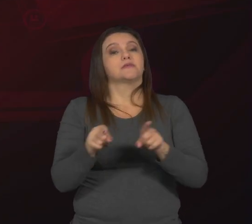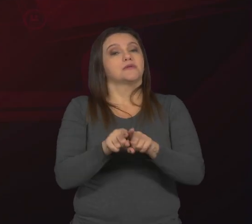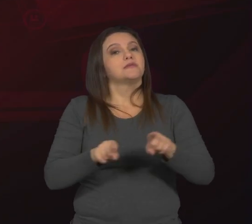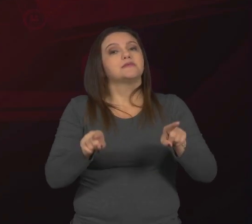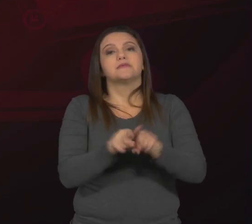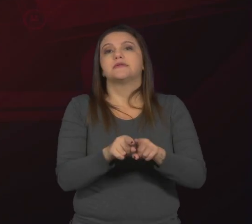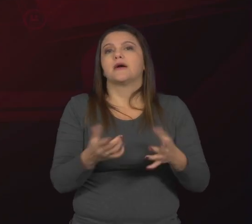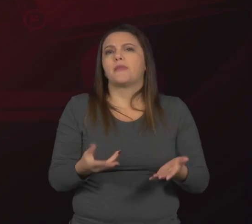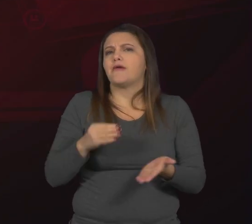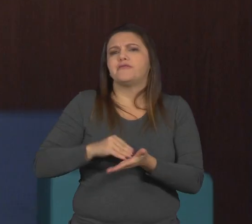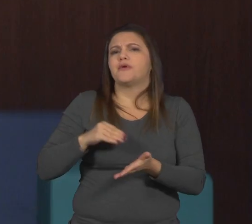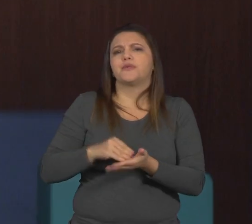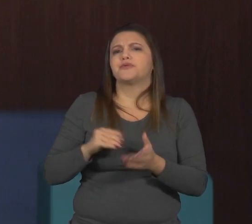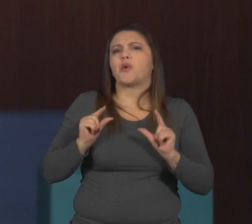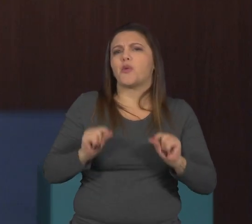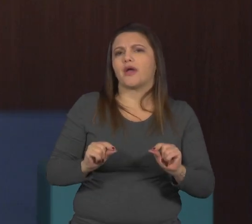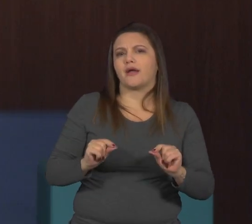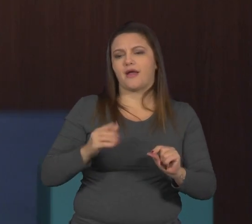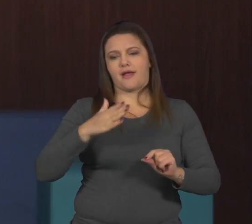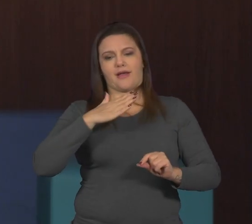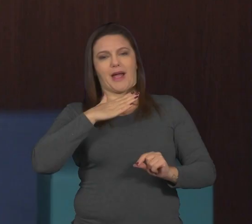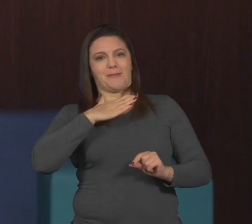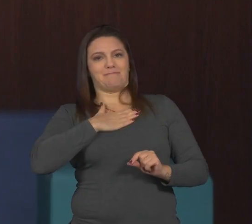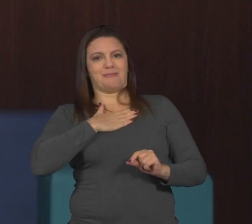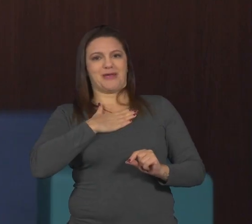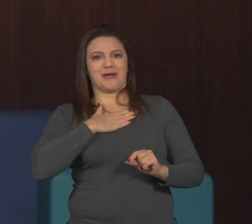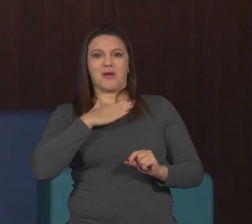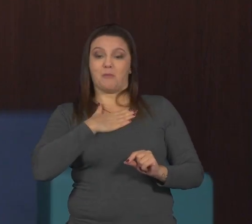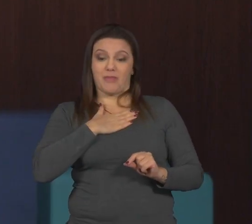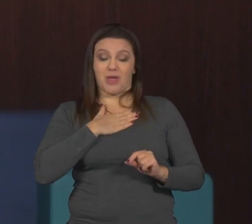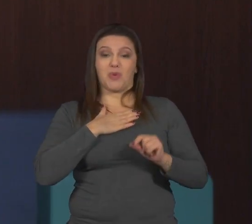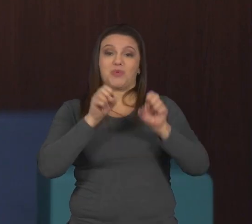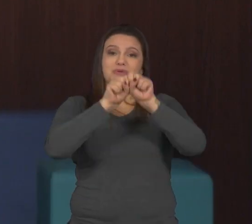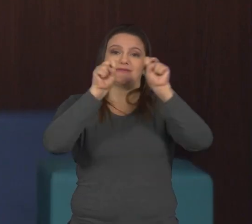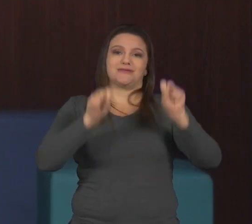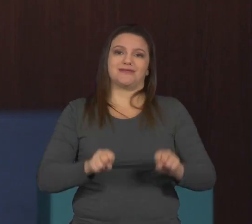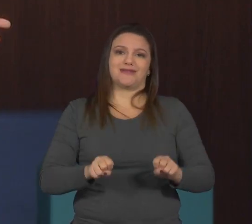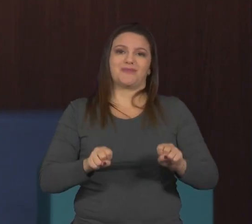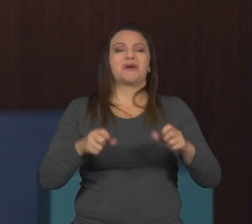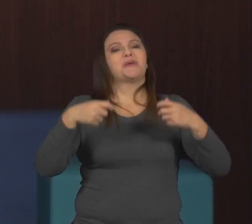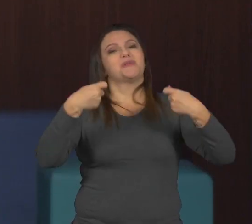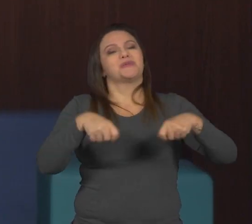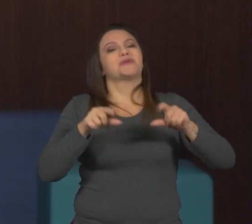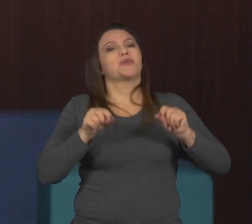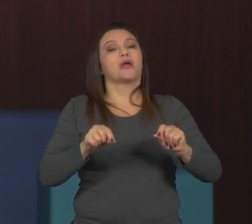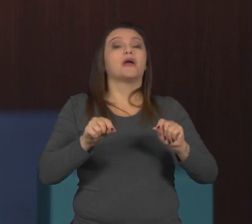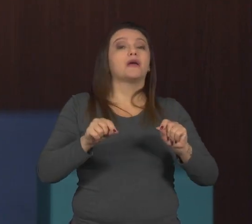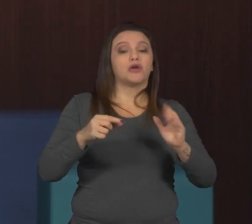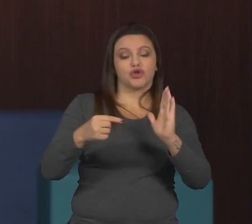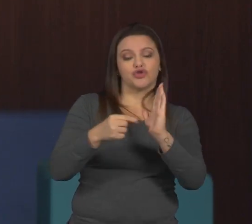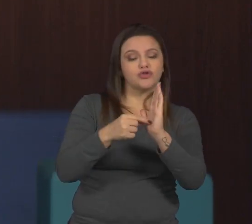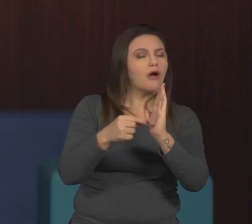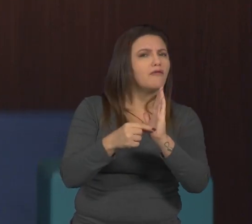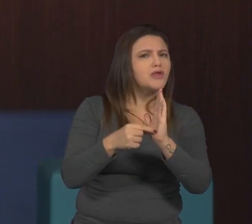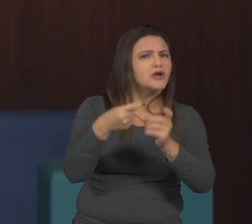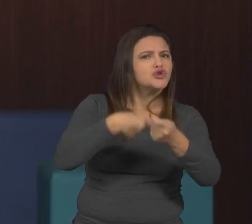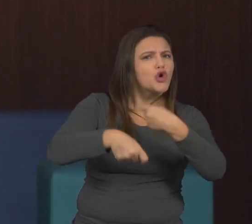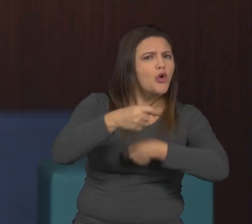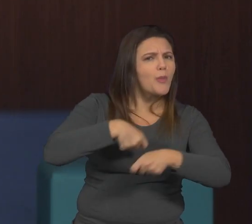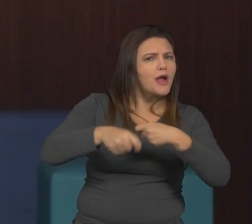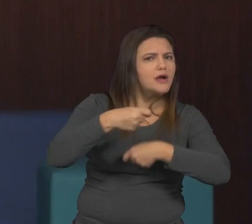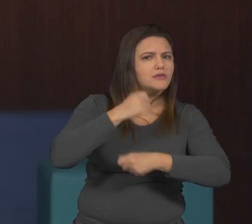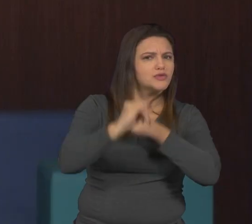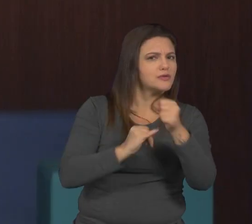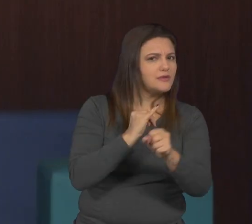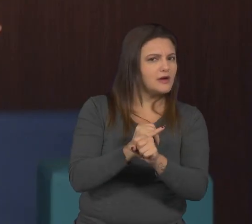que falta eu fazer, então? Colocar a minha lógica, né? O meu sistema vai ter o quê? É um software de comércio eletrônico? É um